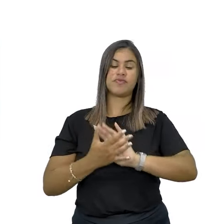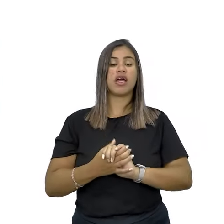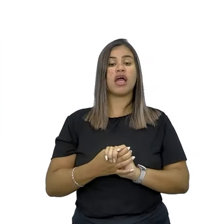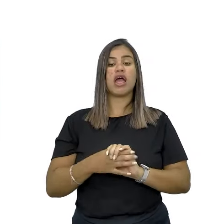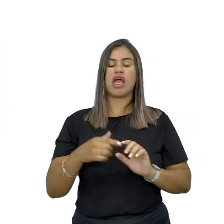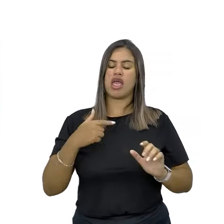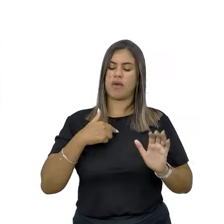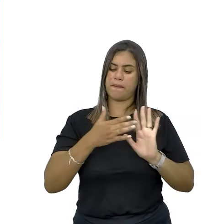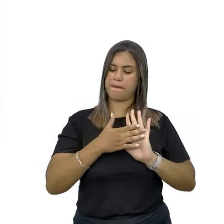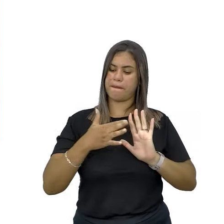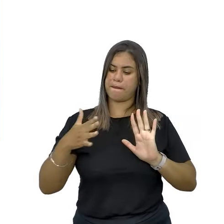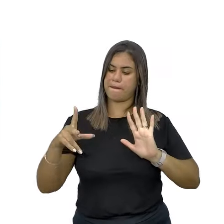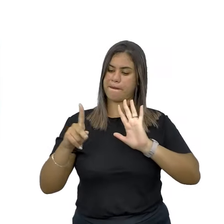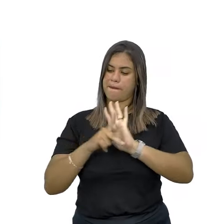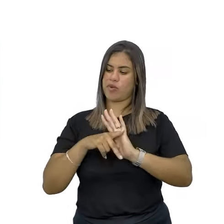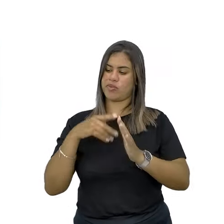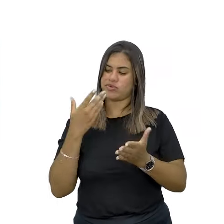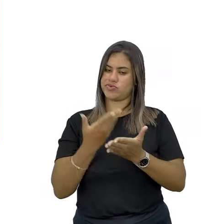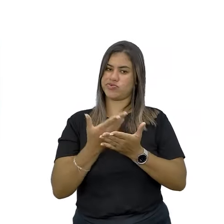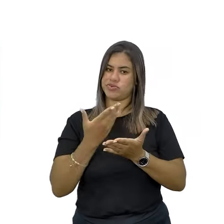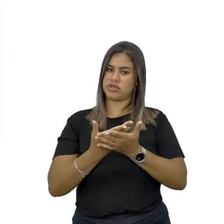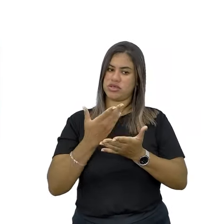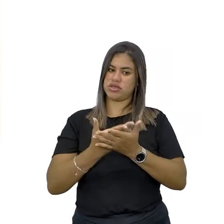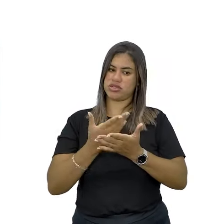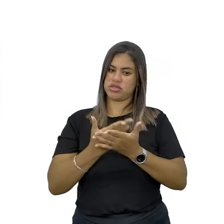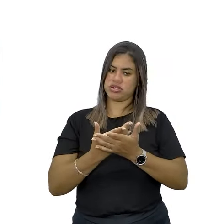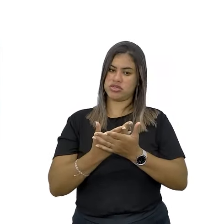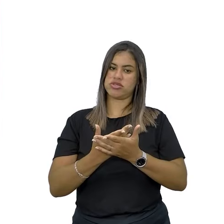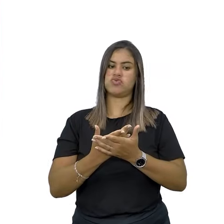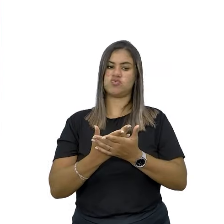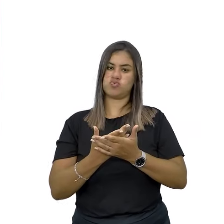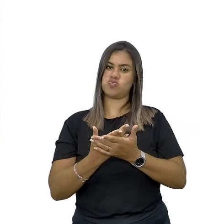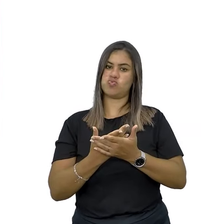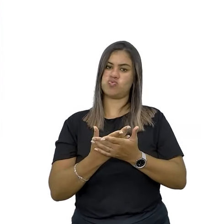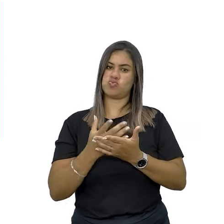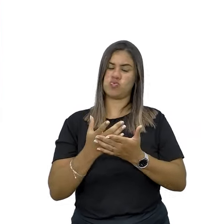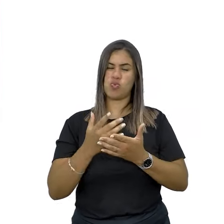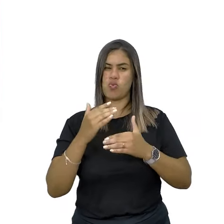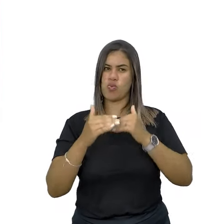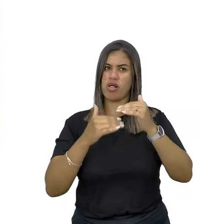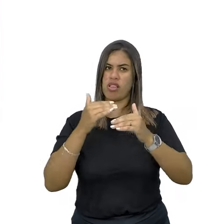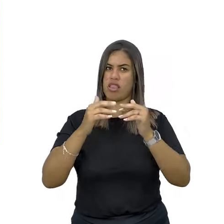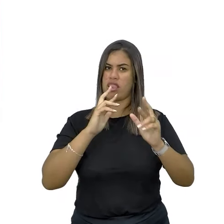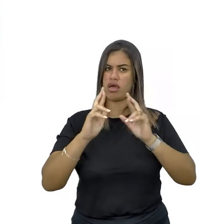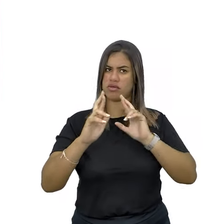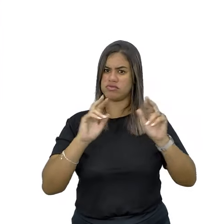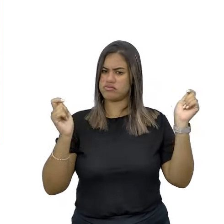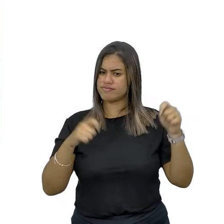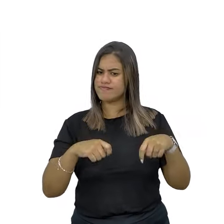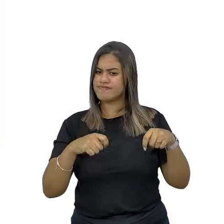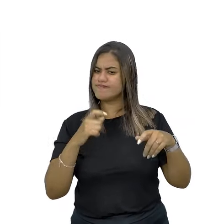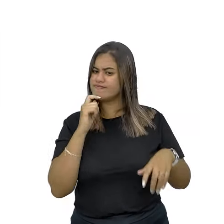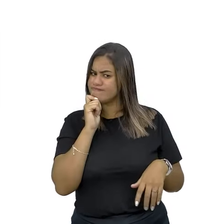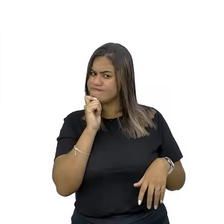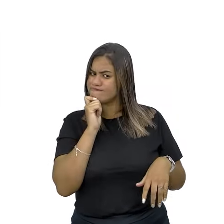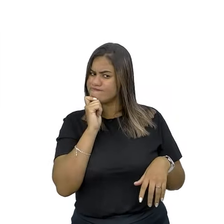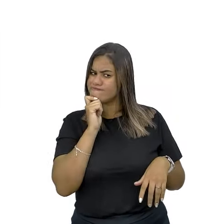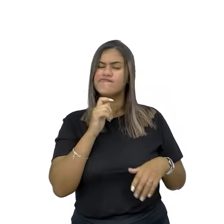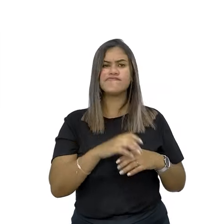momentos específicos para os estudantes poderem vivenciar cada passo da resolução? Nesses